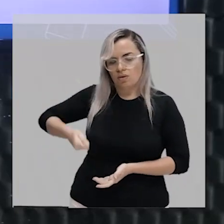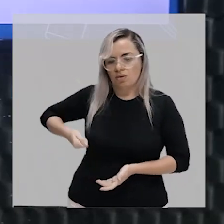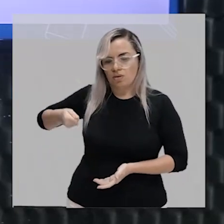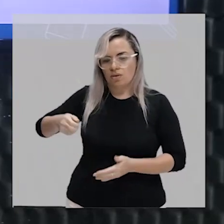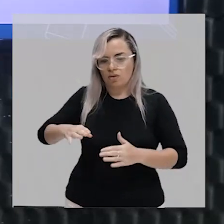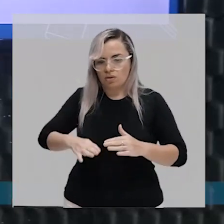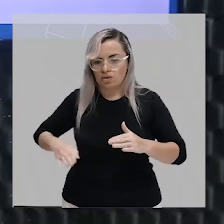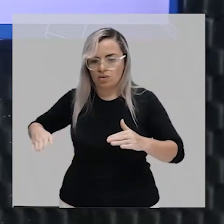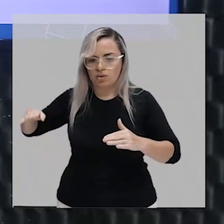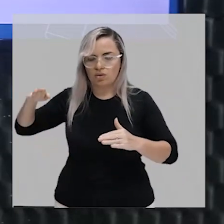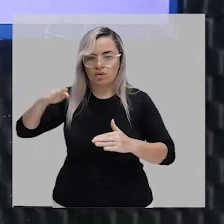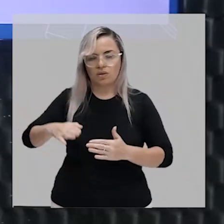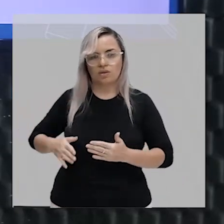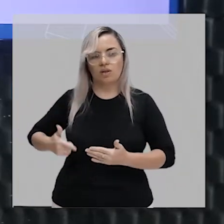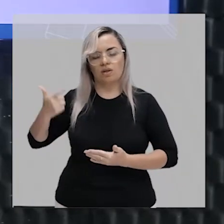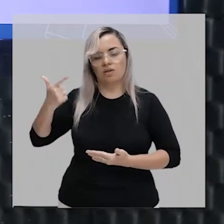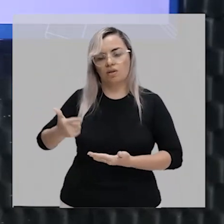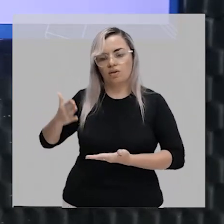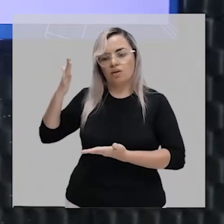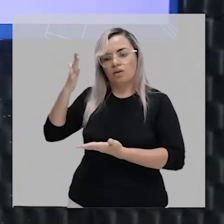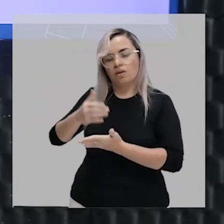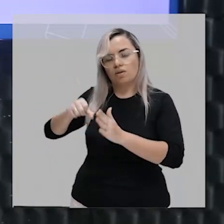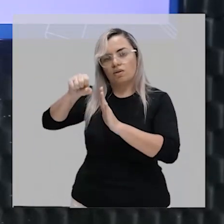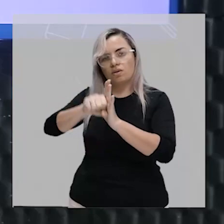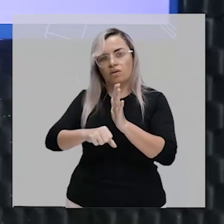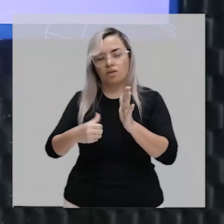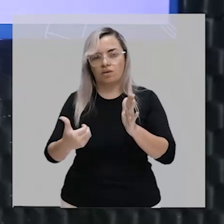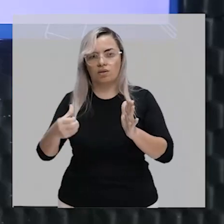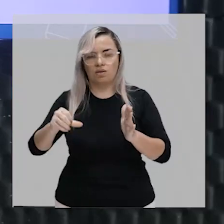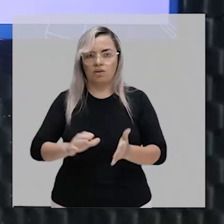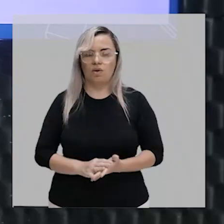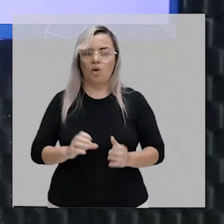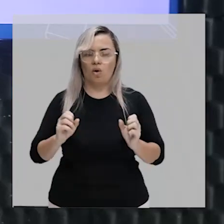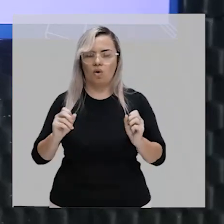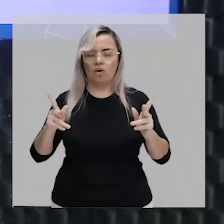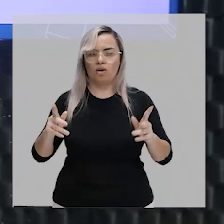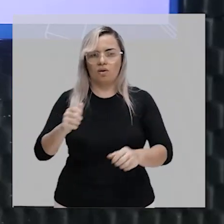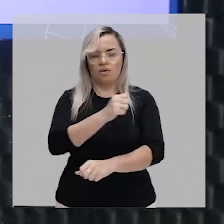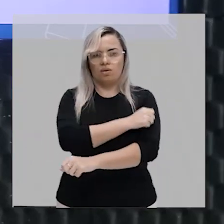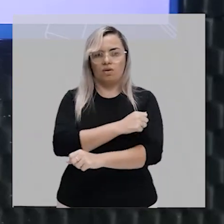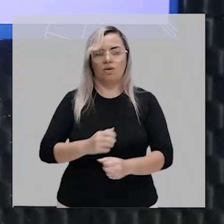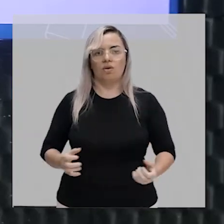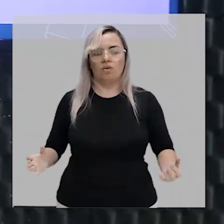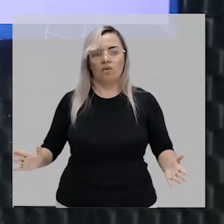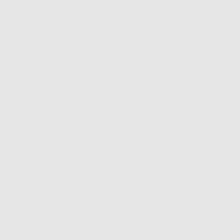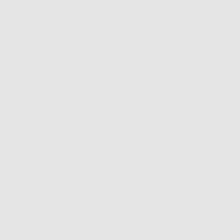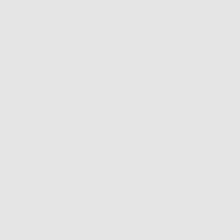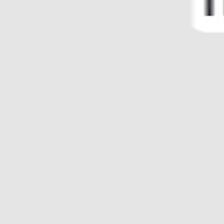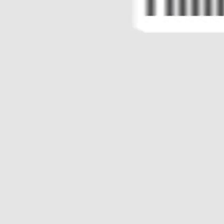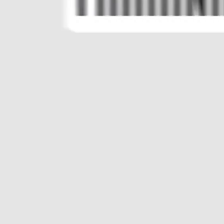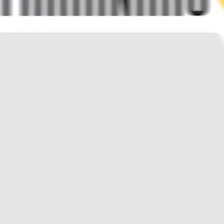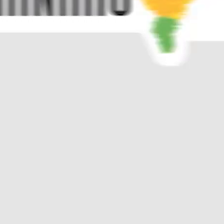na segunda metade do século XIX. Ok, galerinha? Um grande abraço e até o nosso próximo encontro.